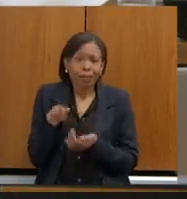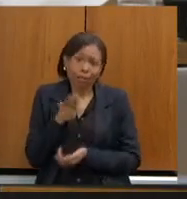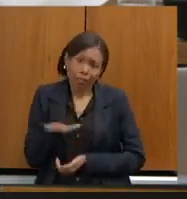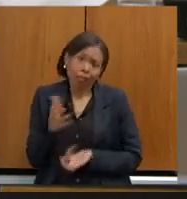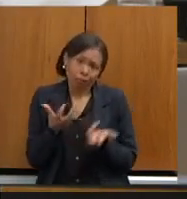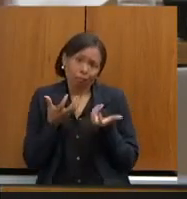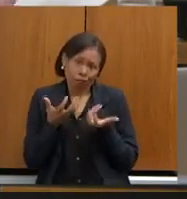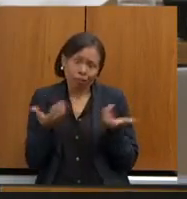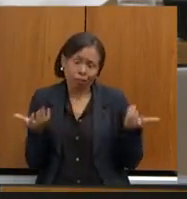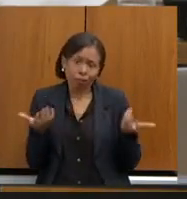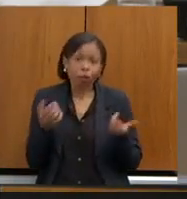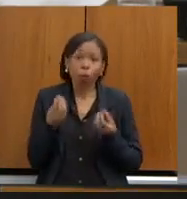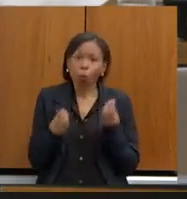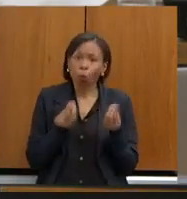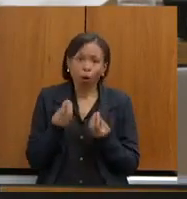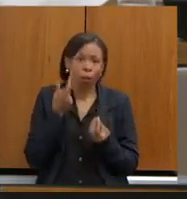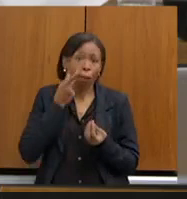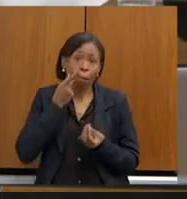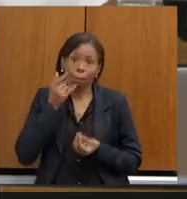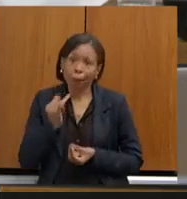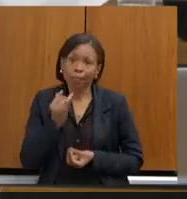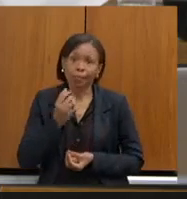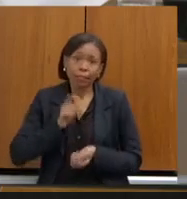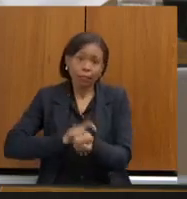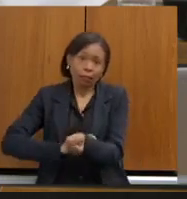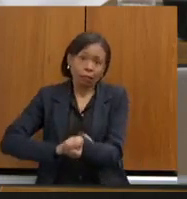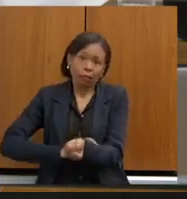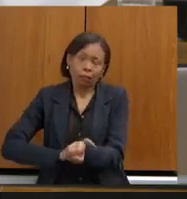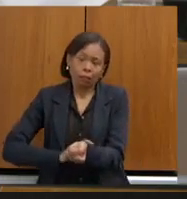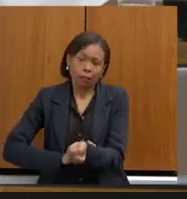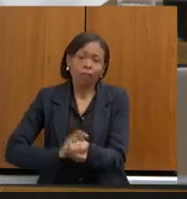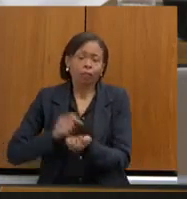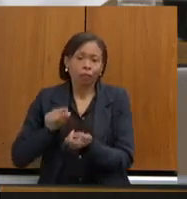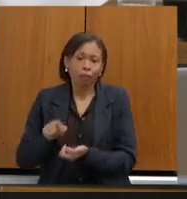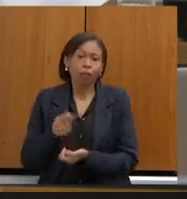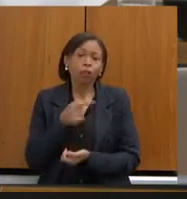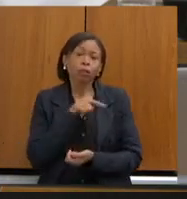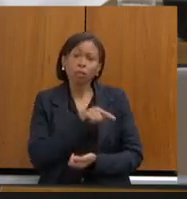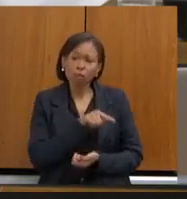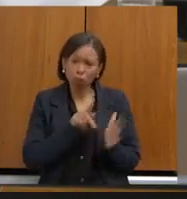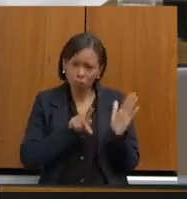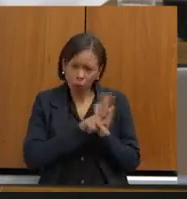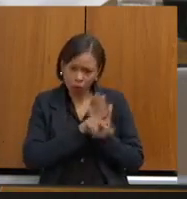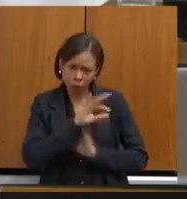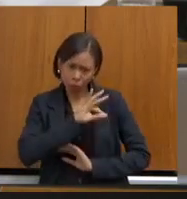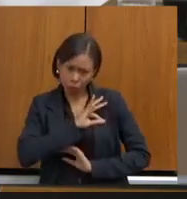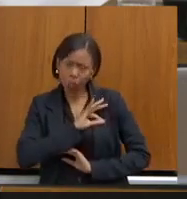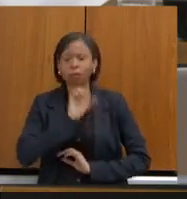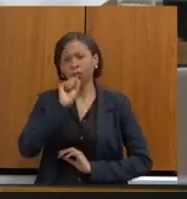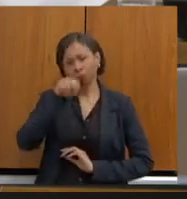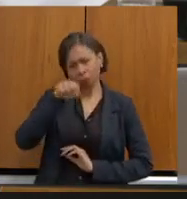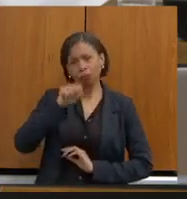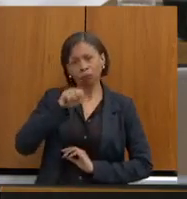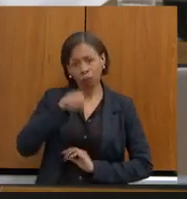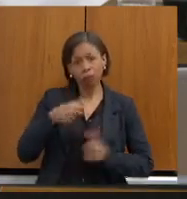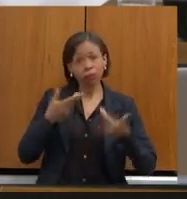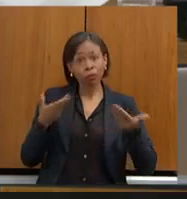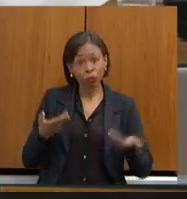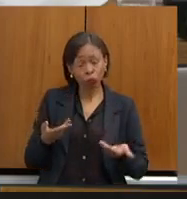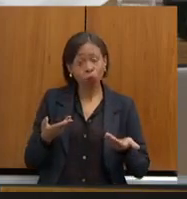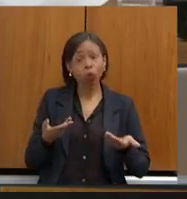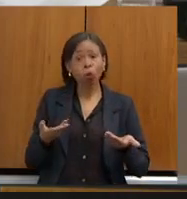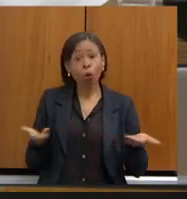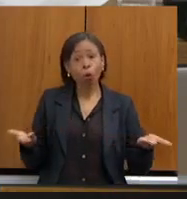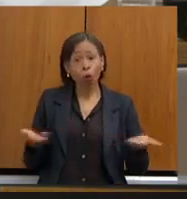então se imagina o pai uma situação dessa E aí é ser papel isso é ocorrência de polícia é hoje a polícia olha para ele com